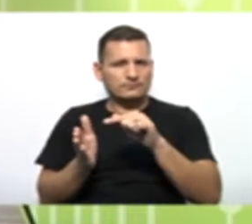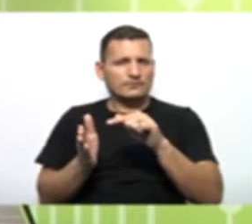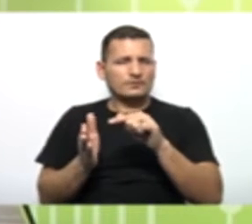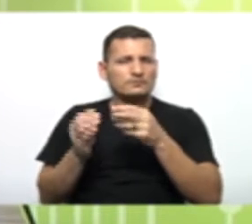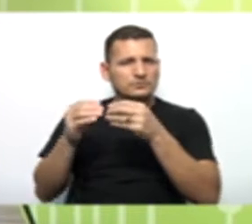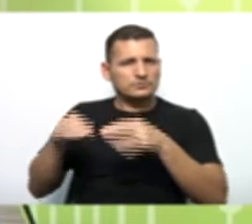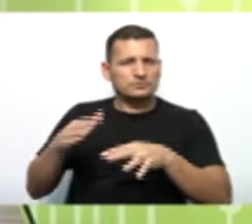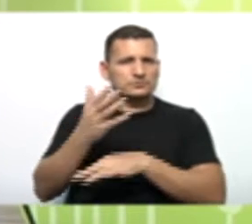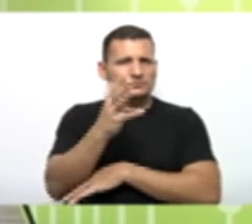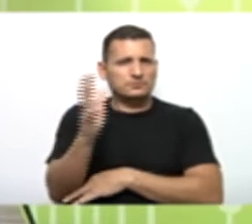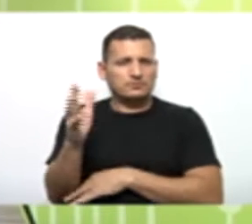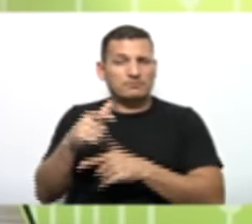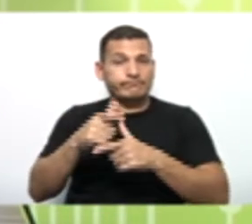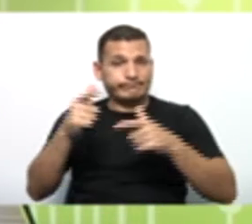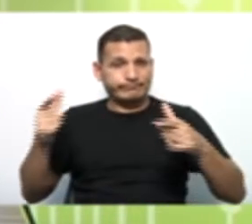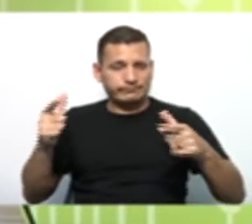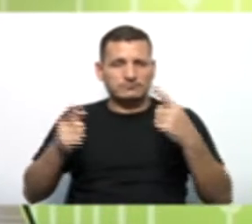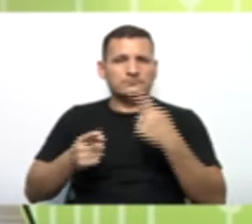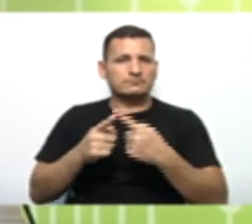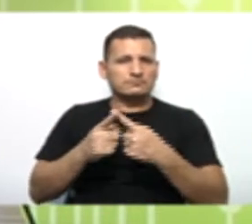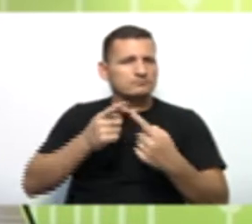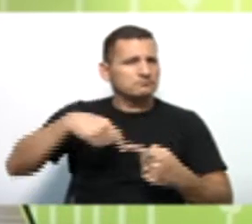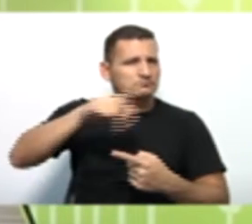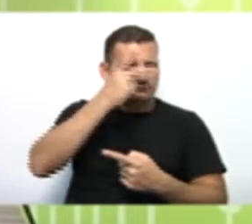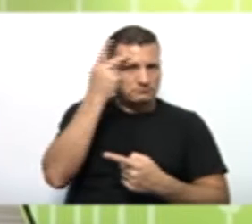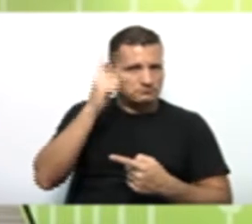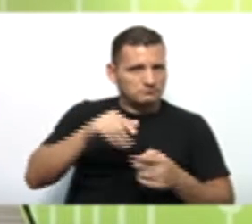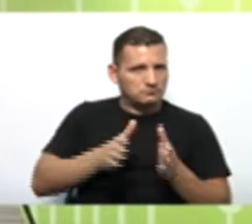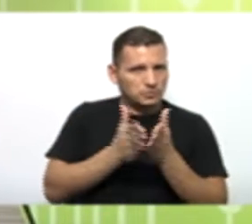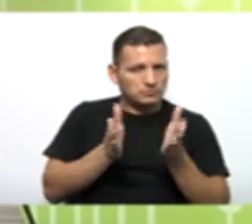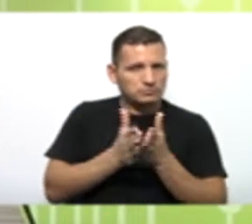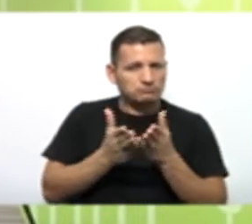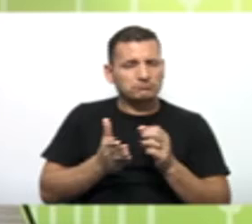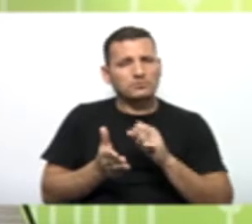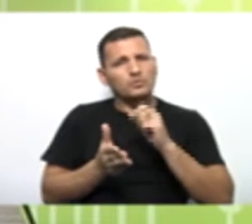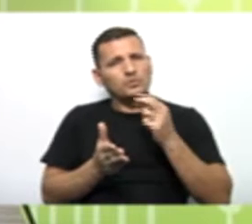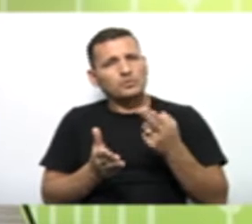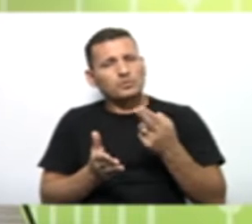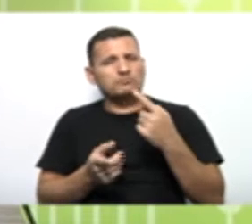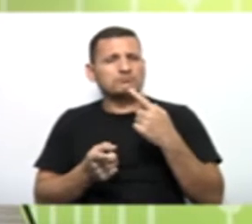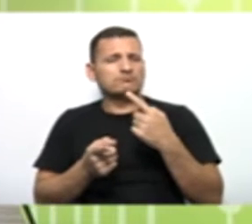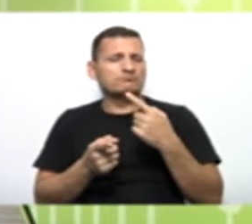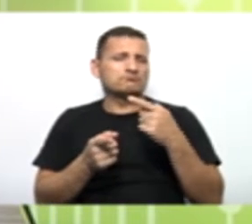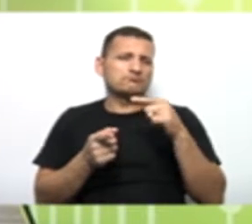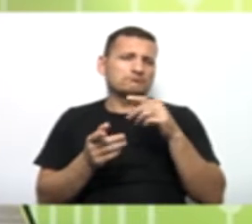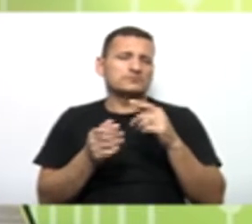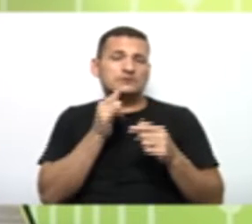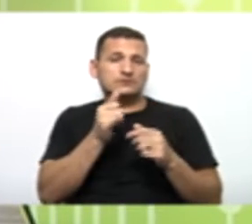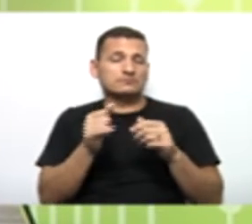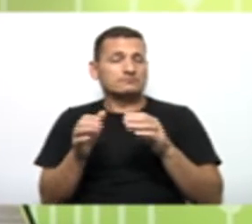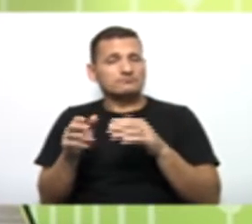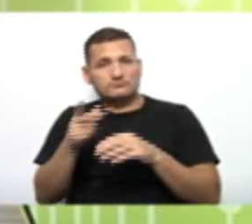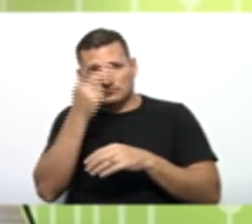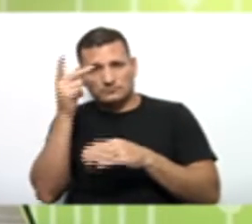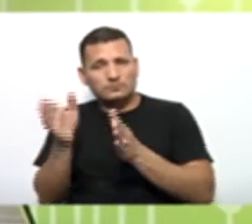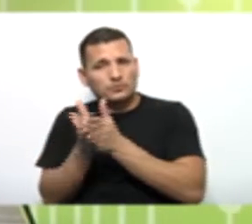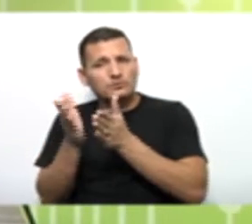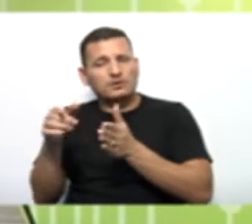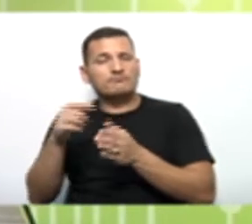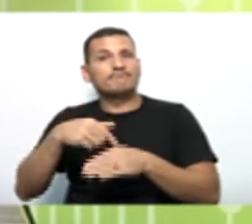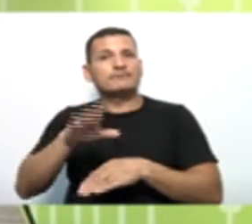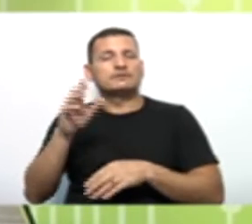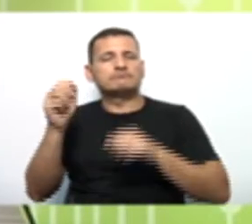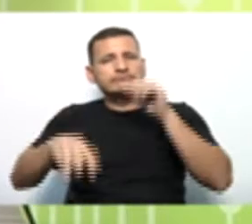ambiental aumentou porque as pessoas são pobres? Ou será que porque as pessoas são pobres, elas degradam mais o meio